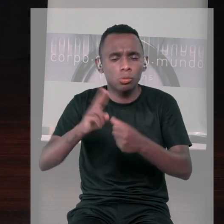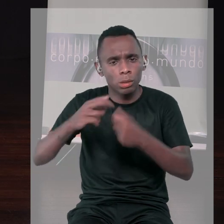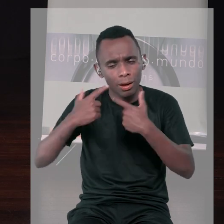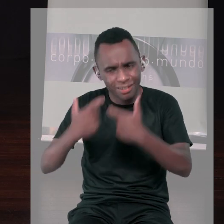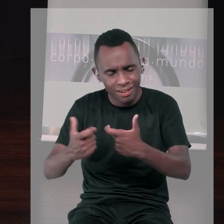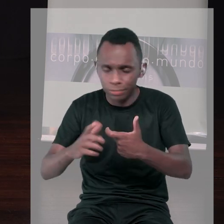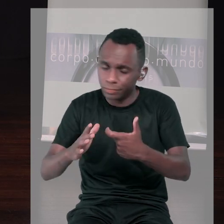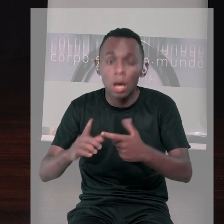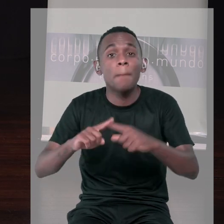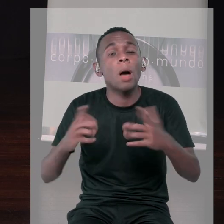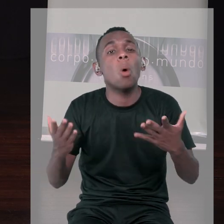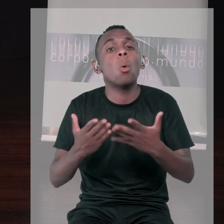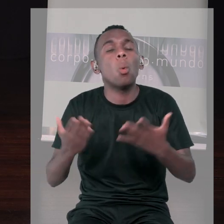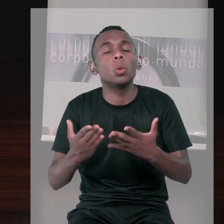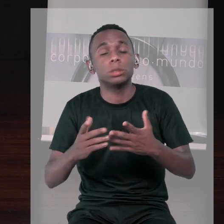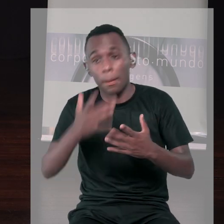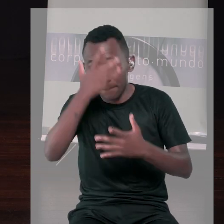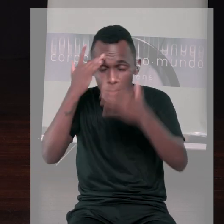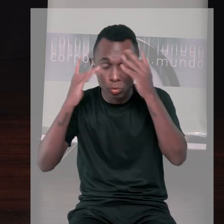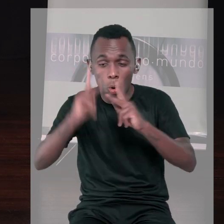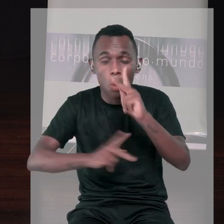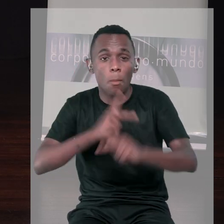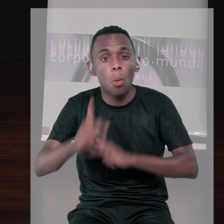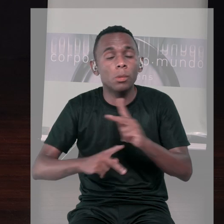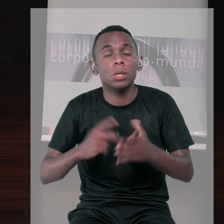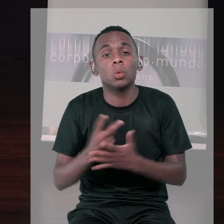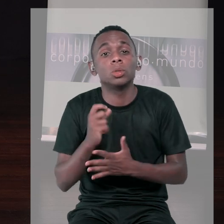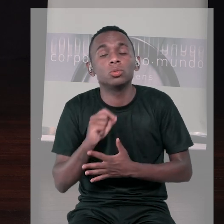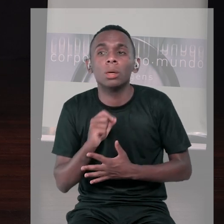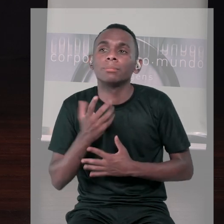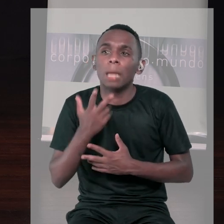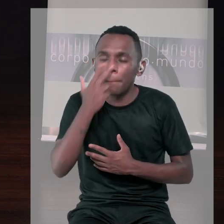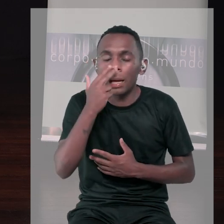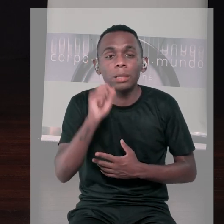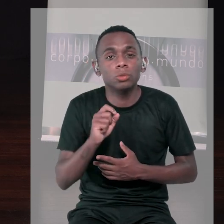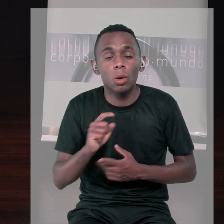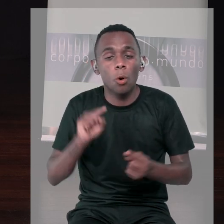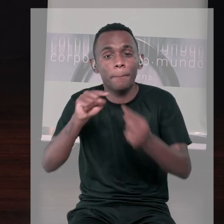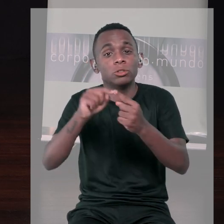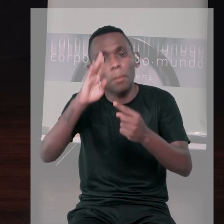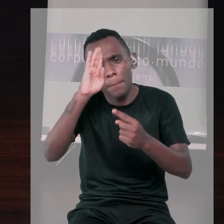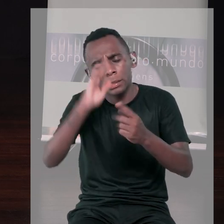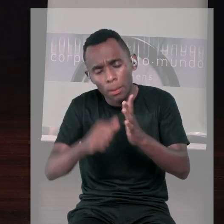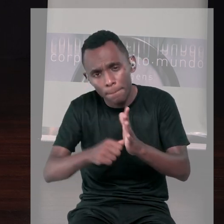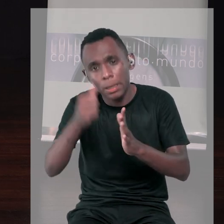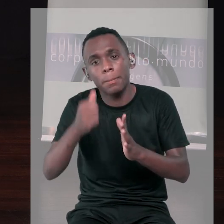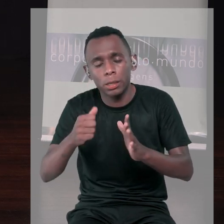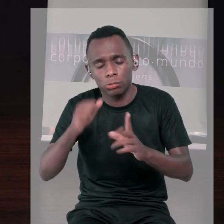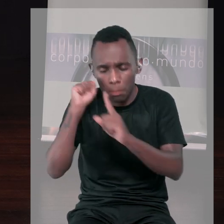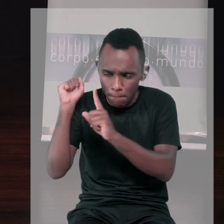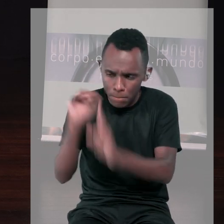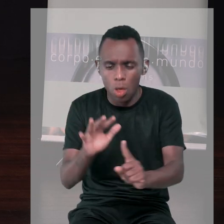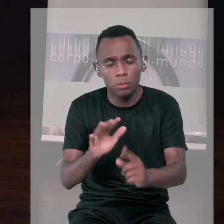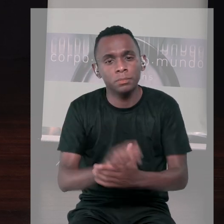civil passou, em alguns casos, quase a ser o objeto primeiro, né, dos ataques.